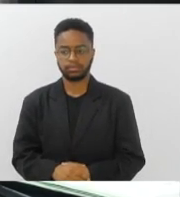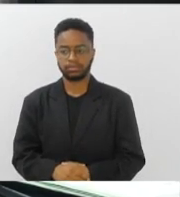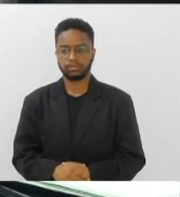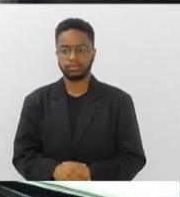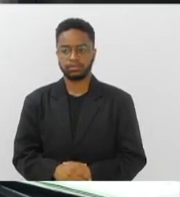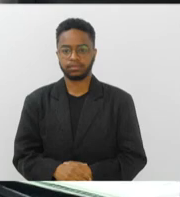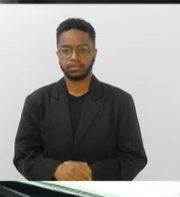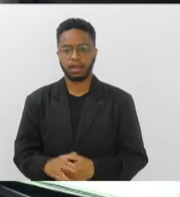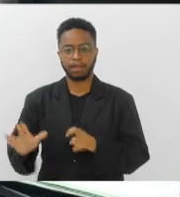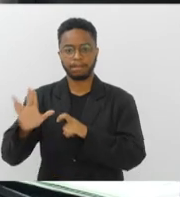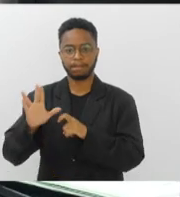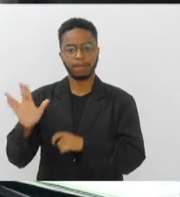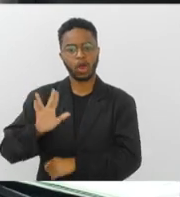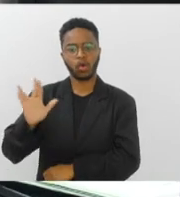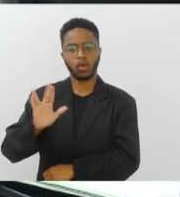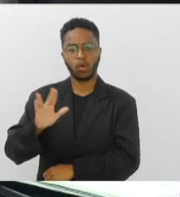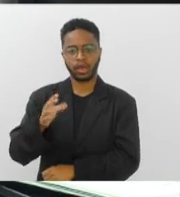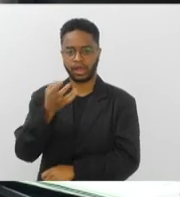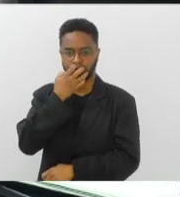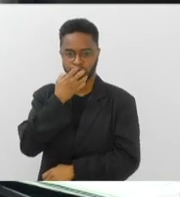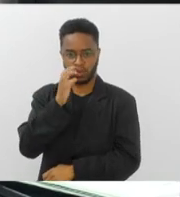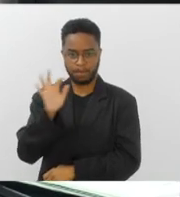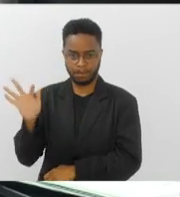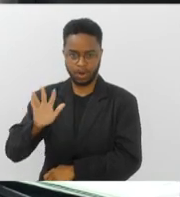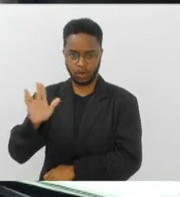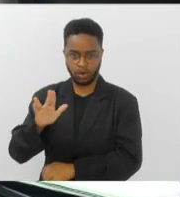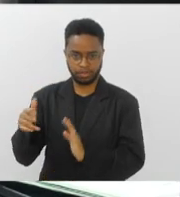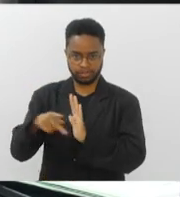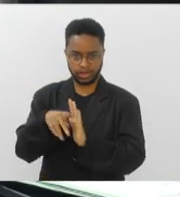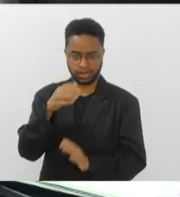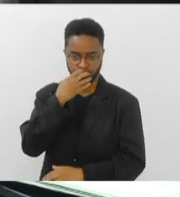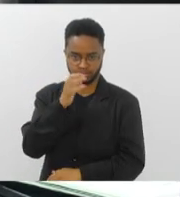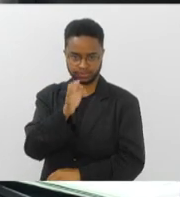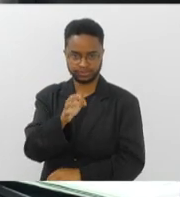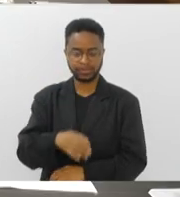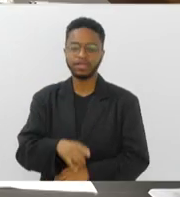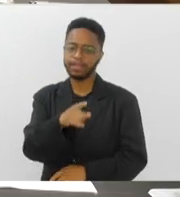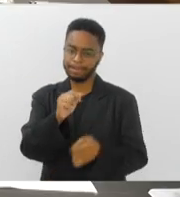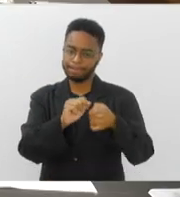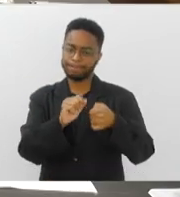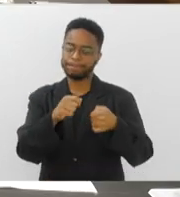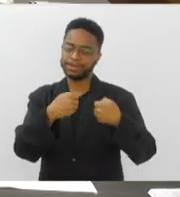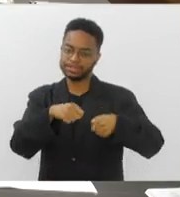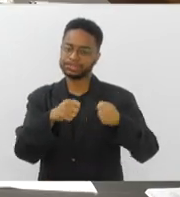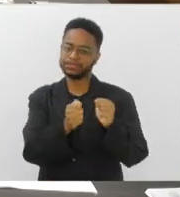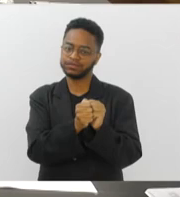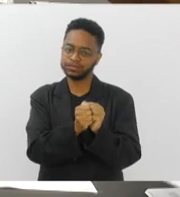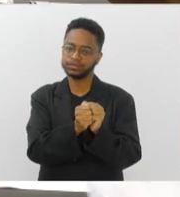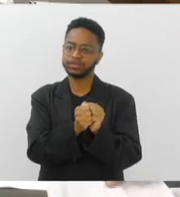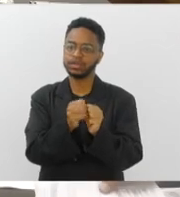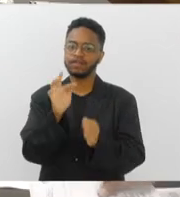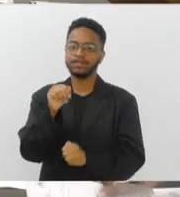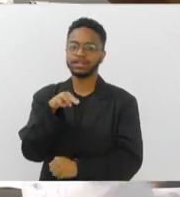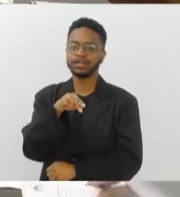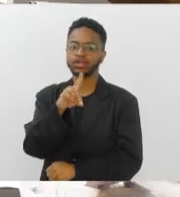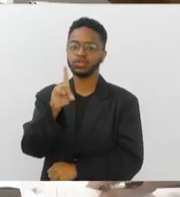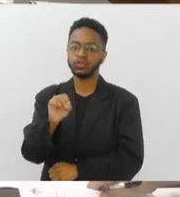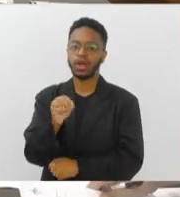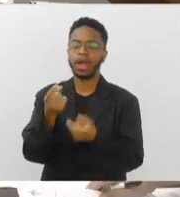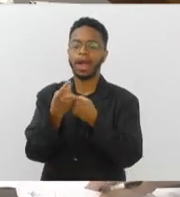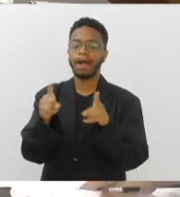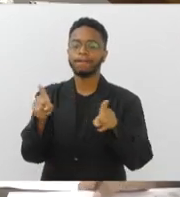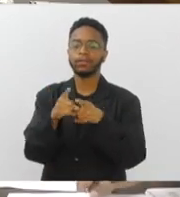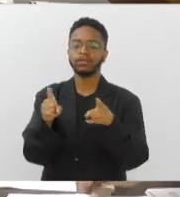Maconha eu canina. Não vou pedir, eu não vou pedir maconha música, canina. Porque Vossa Excelência que teria que tocar junto com o Fernando as músicas aqui do